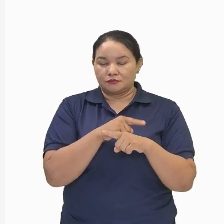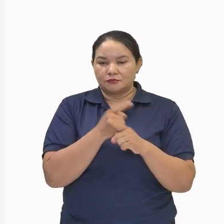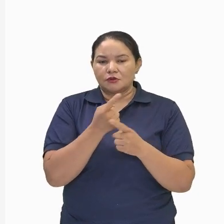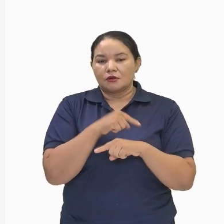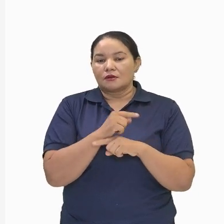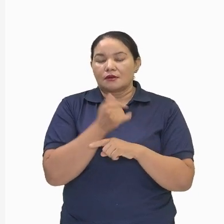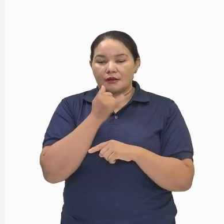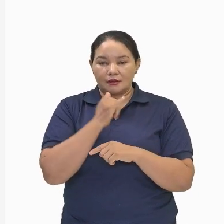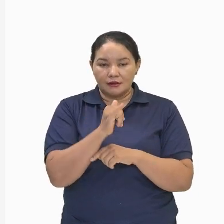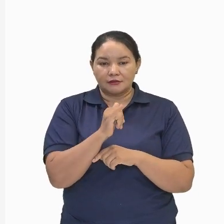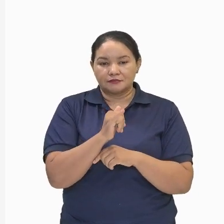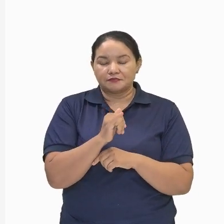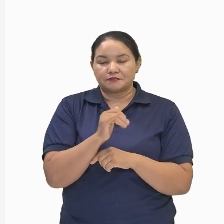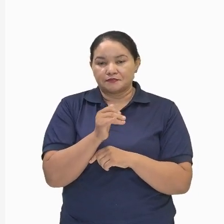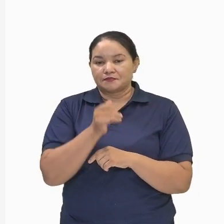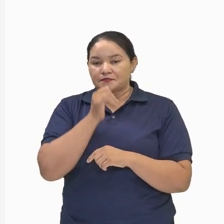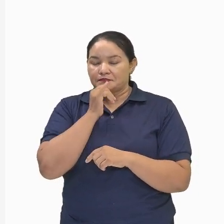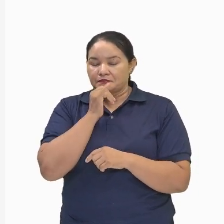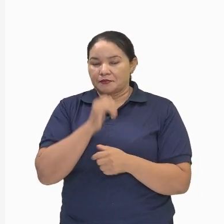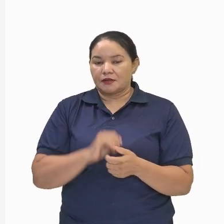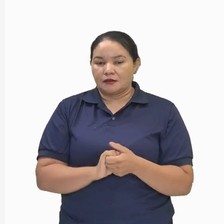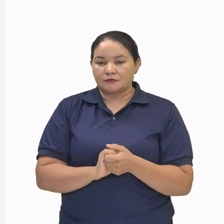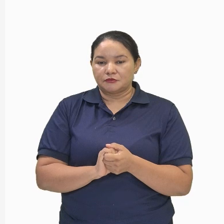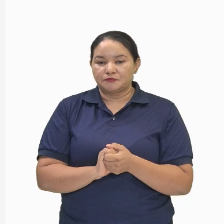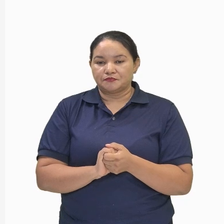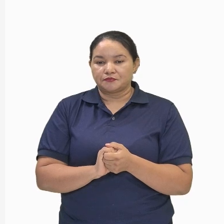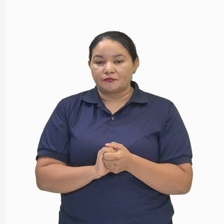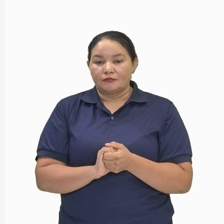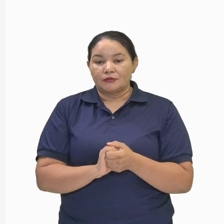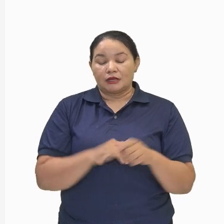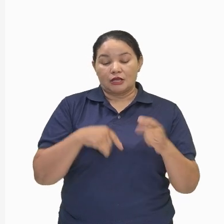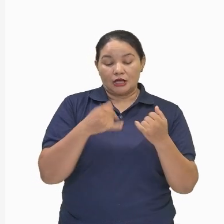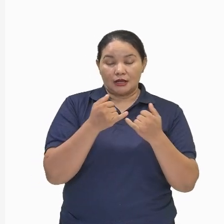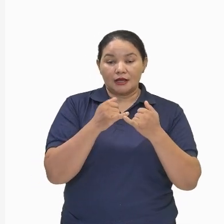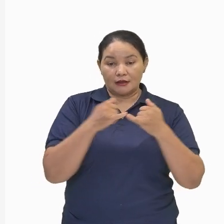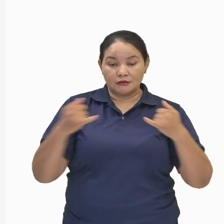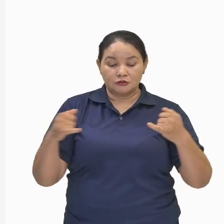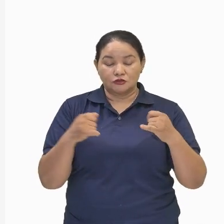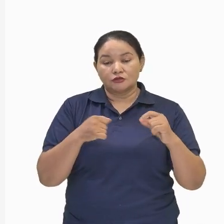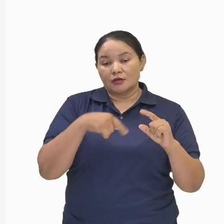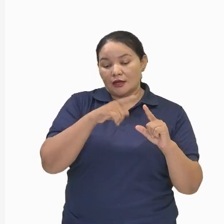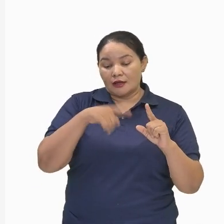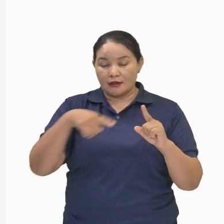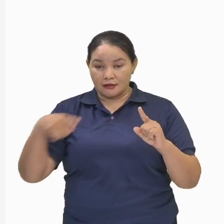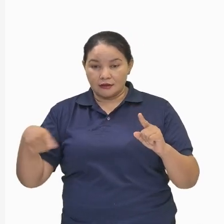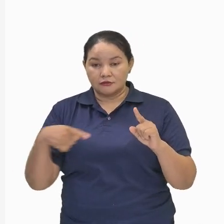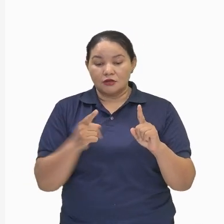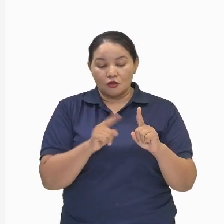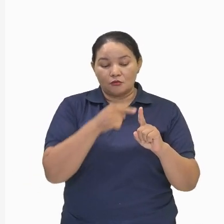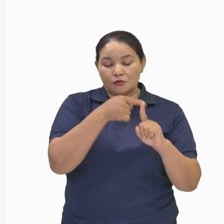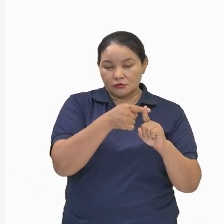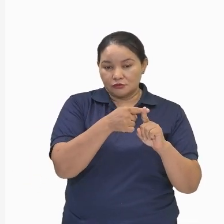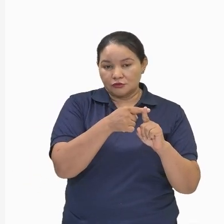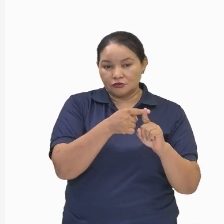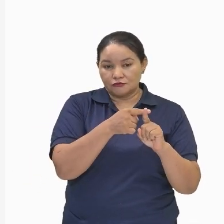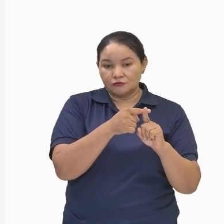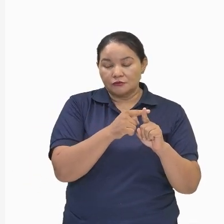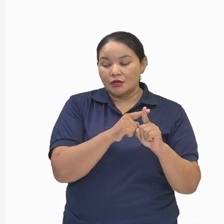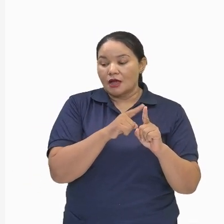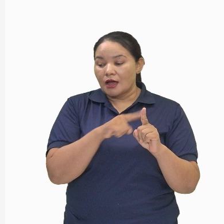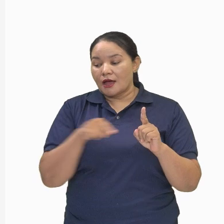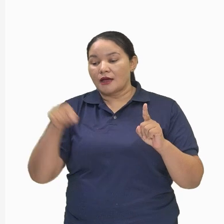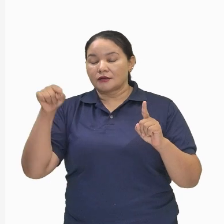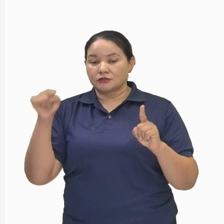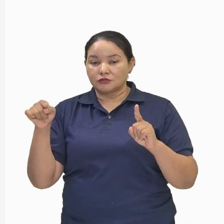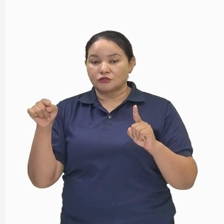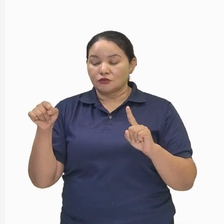é empregado para o seu funcionamento. E uma corrente elétrica que flui do polo positivo, de maior potencial, em